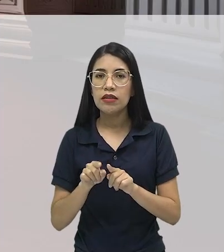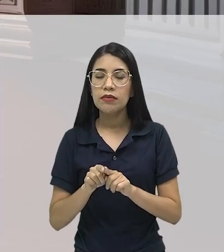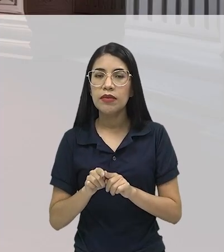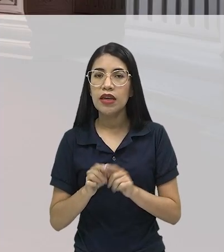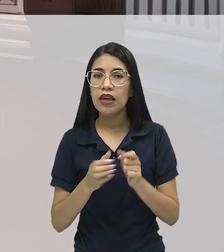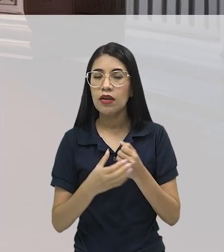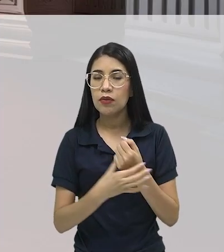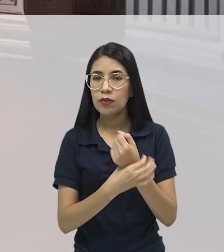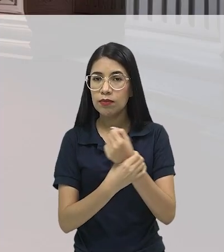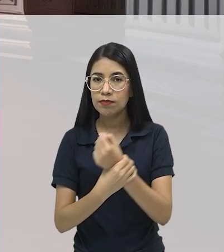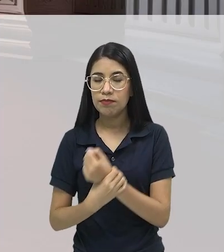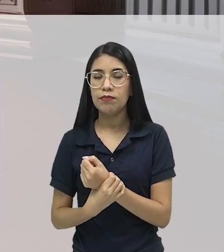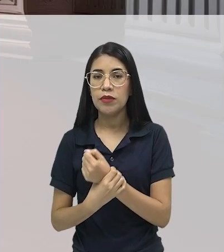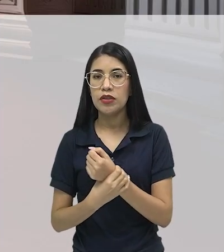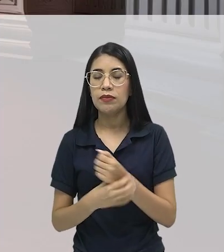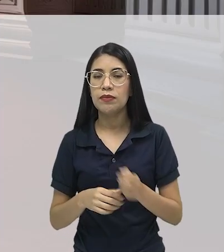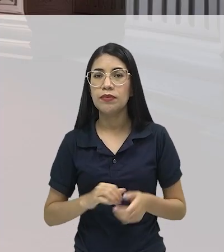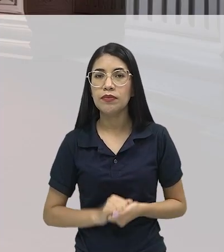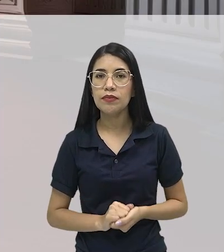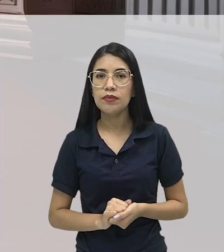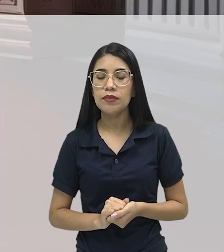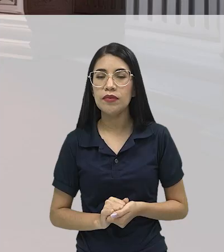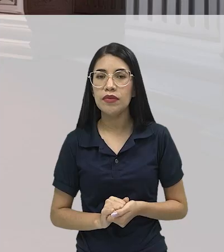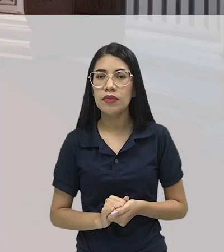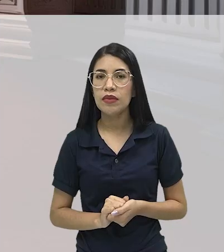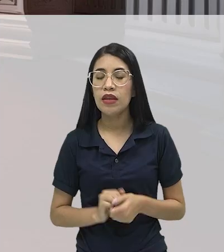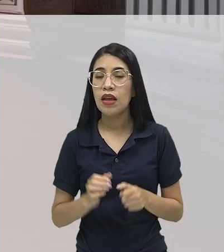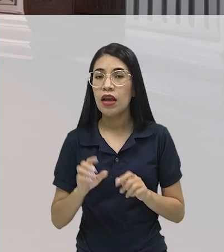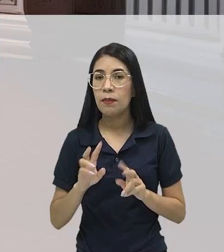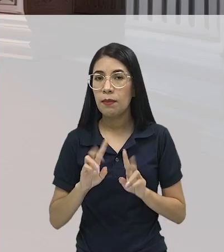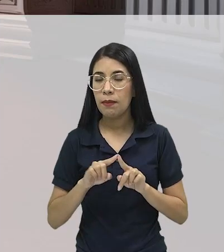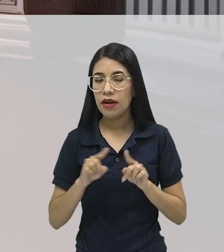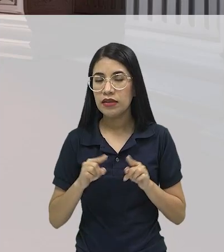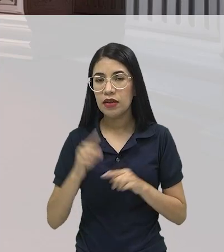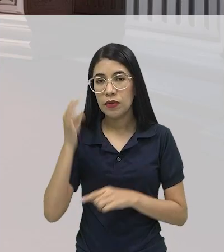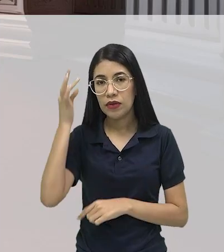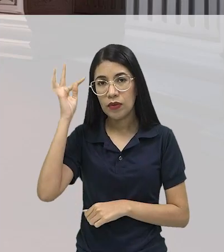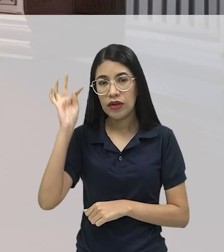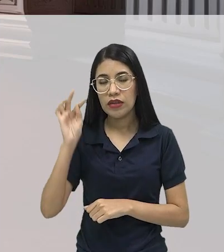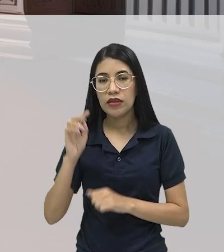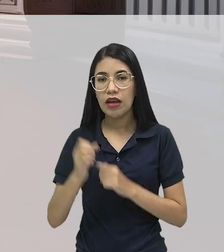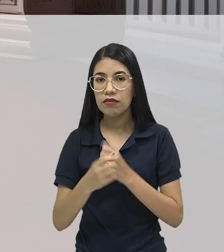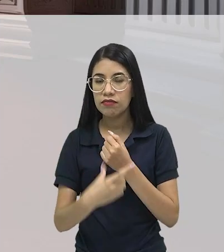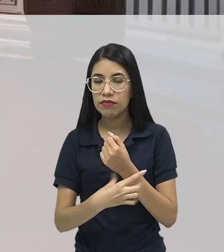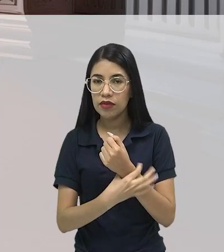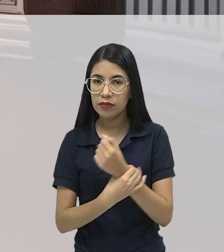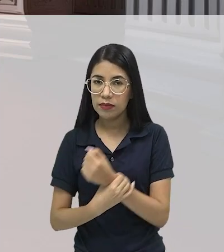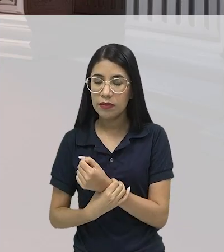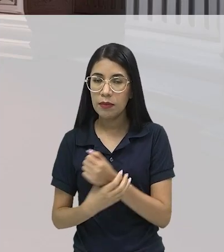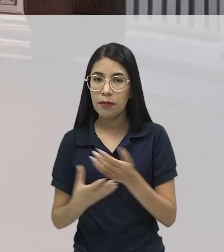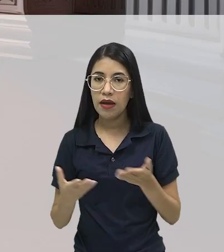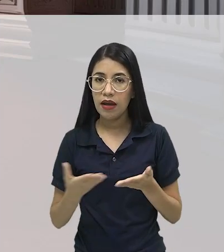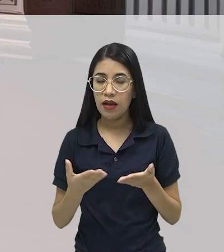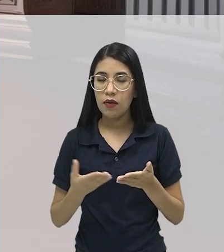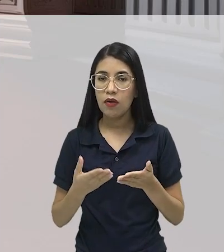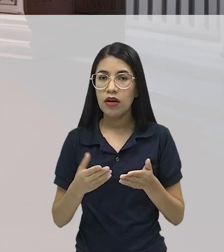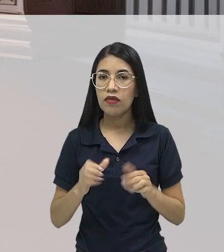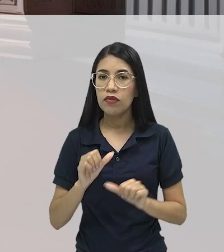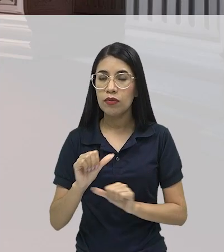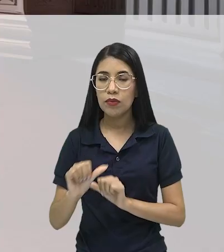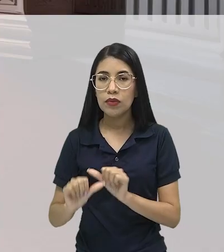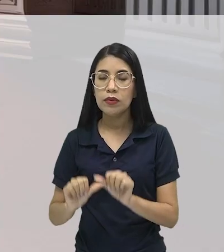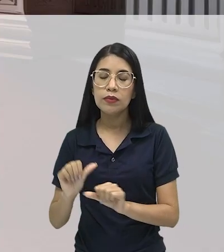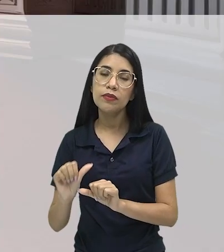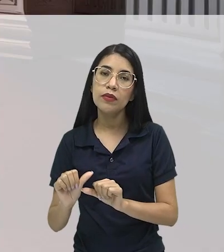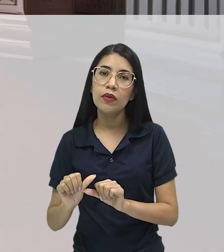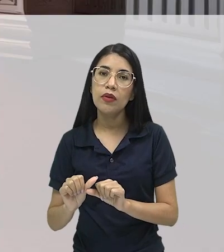do absolutismo, tá? Os teóricos do absolutismo. No entanto, quando nós estamos falando agora desse momento,